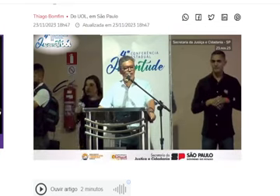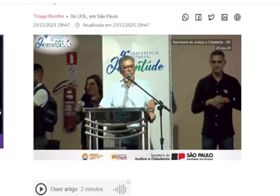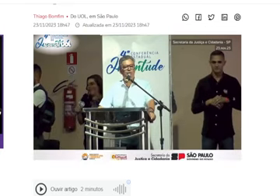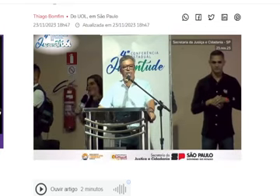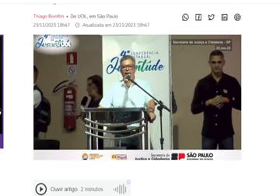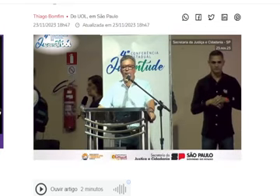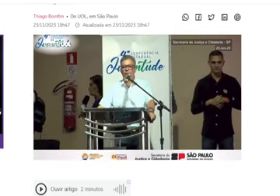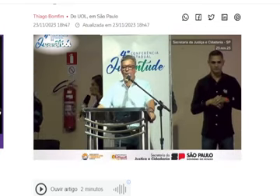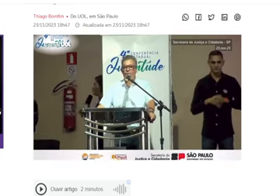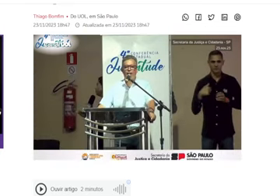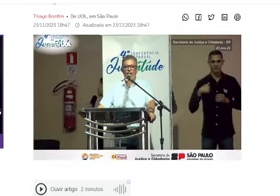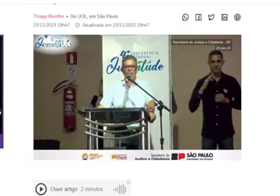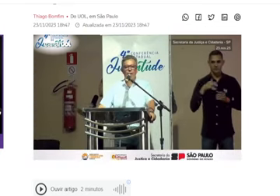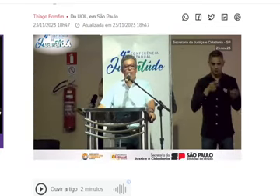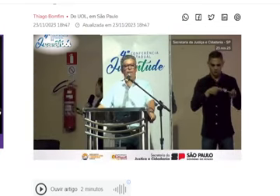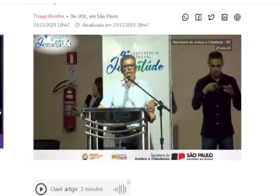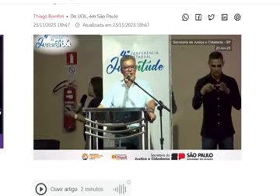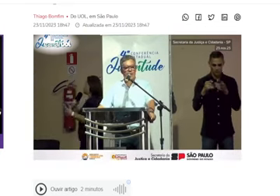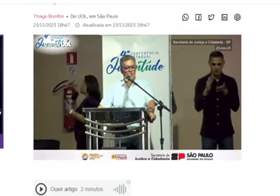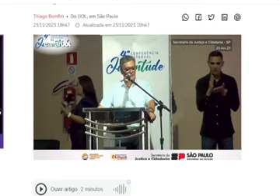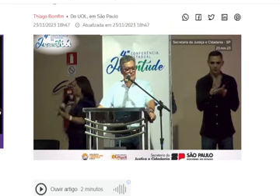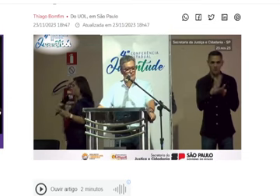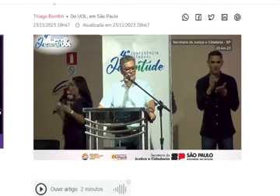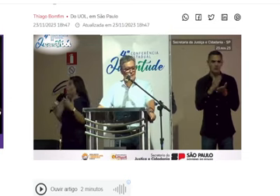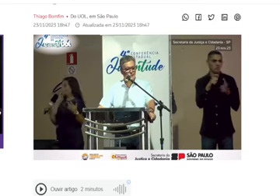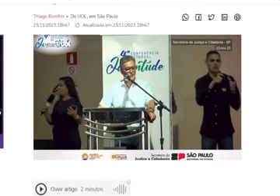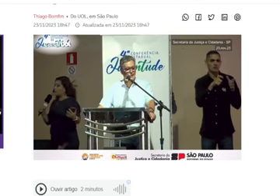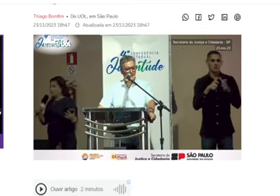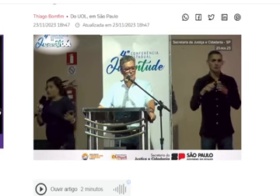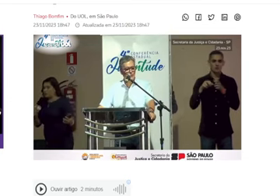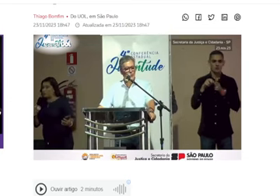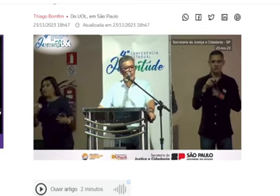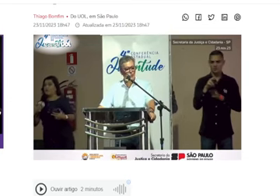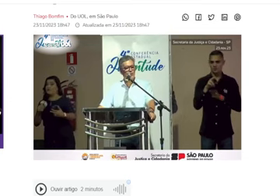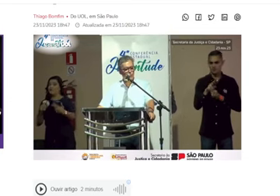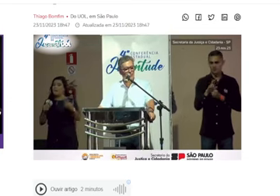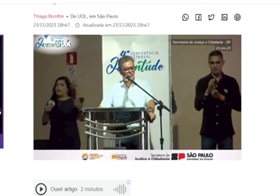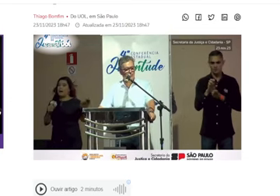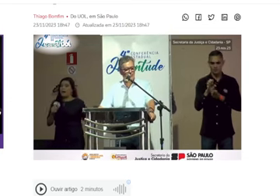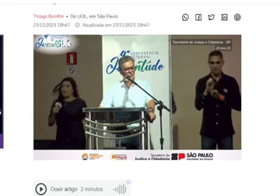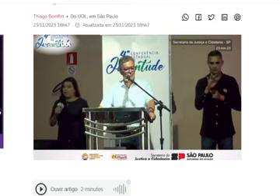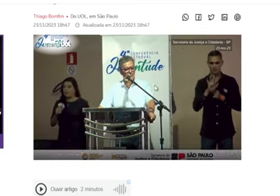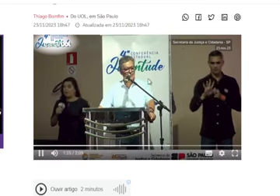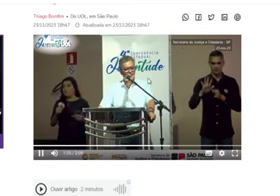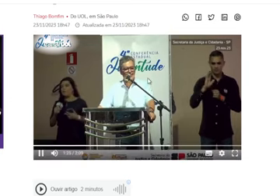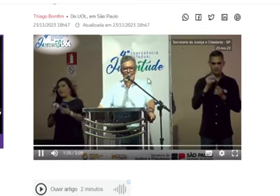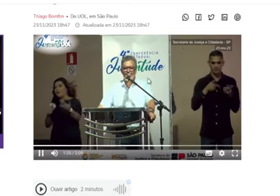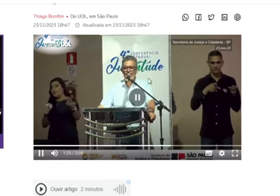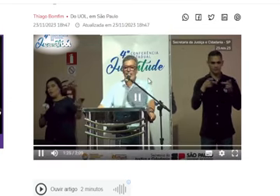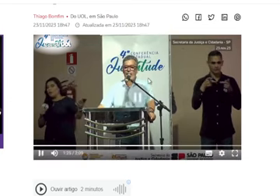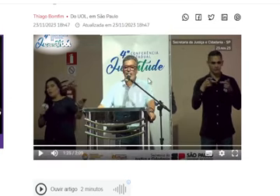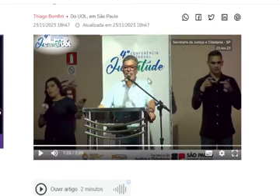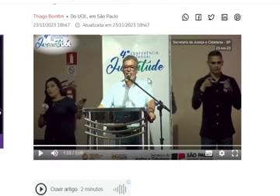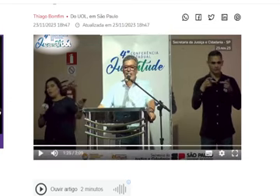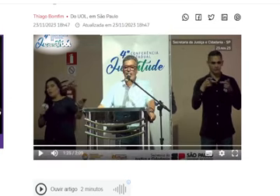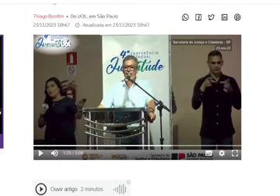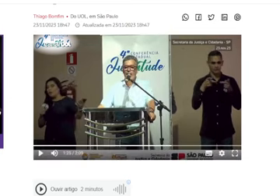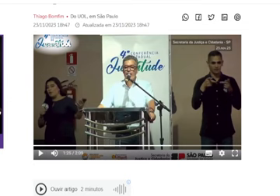Eu tinha visitado a União Soviética na época do Gorbachev. E